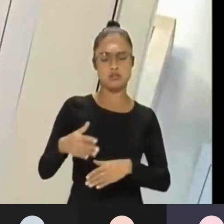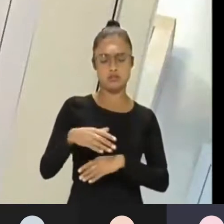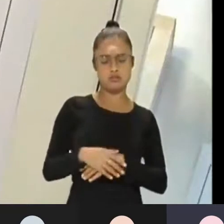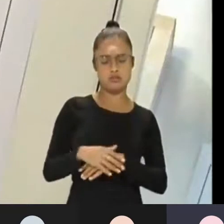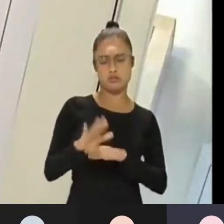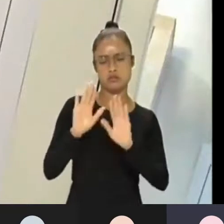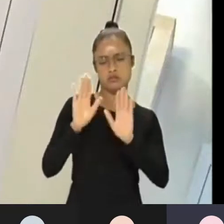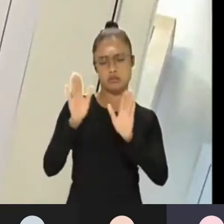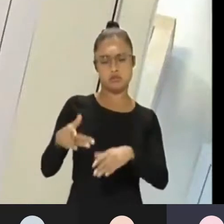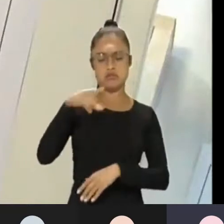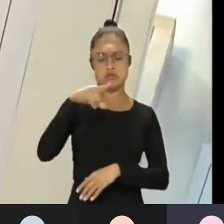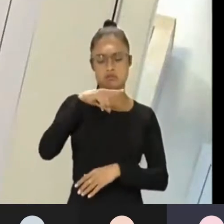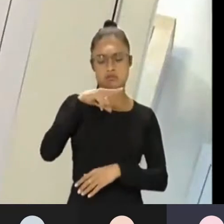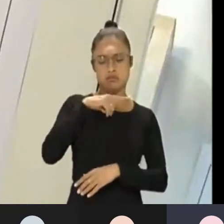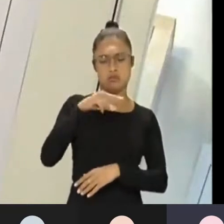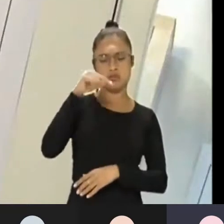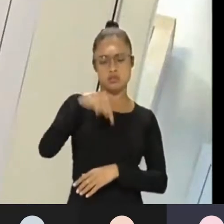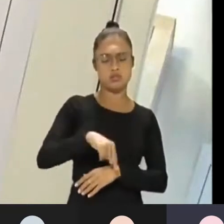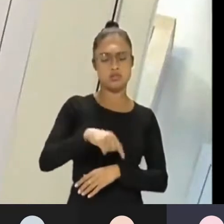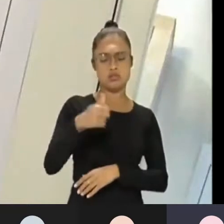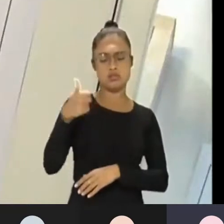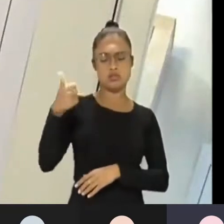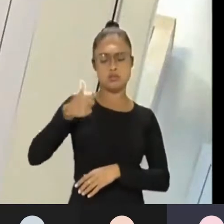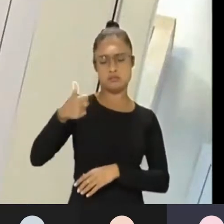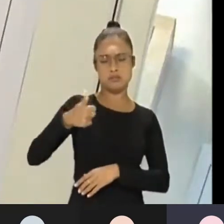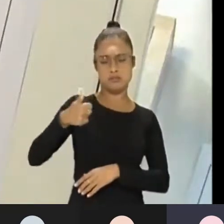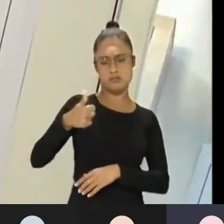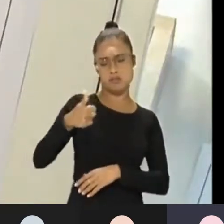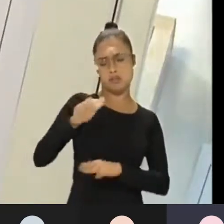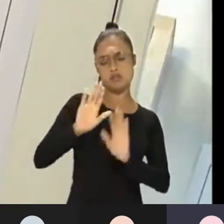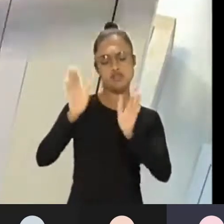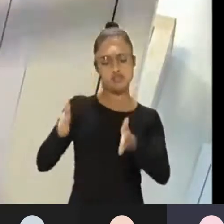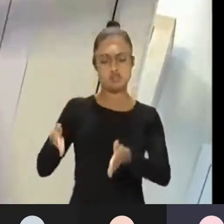partes que nós temos ali. Então, já vou marcar a primeira.